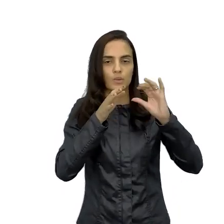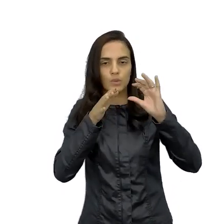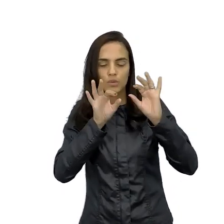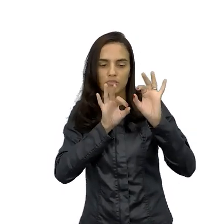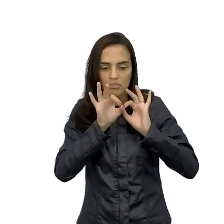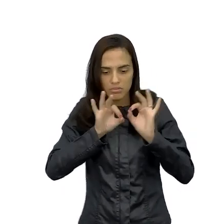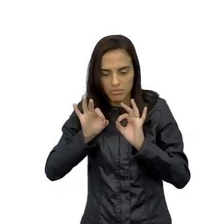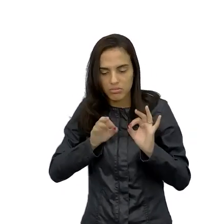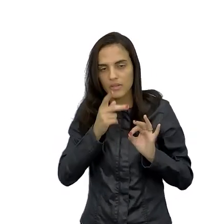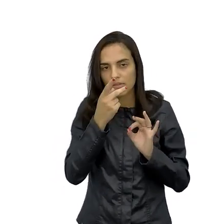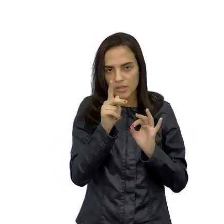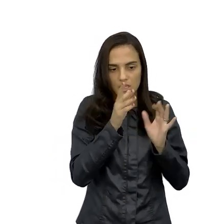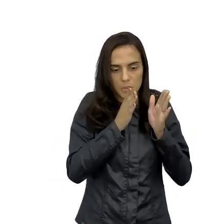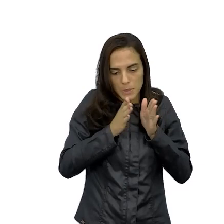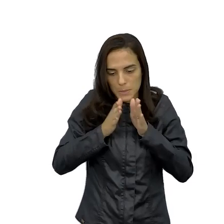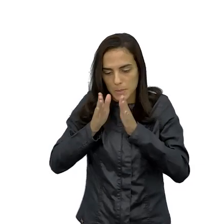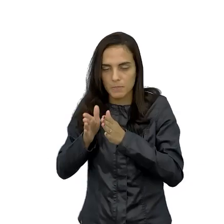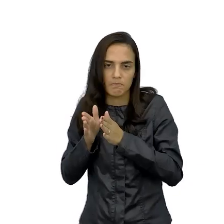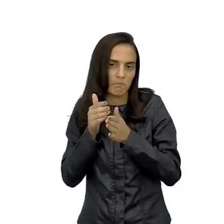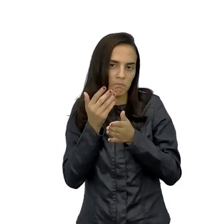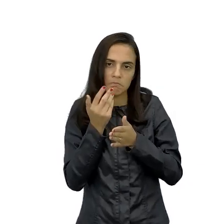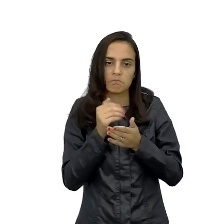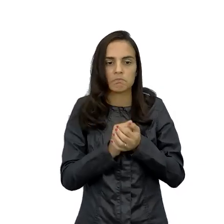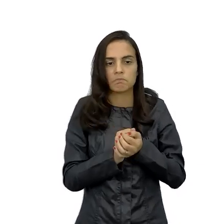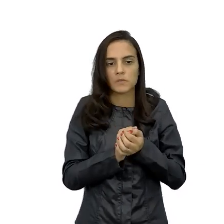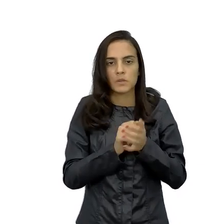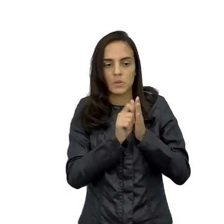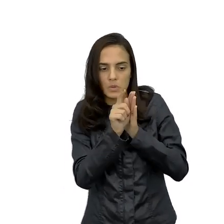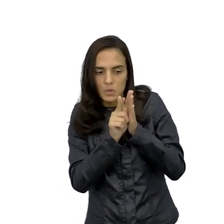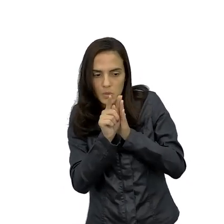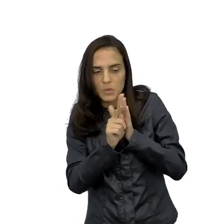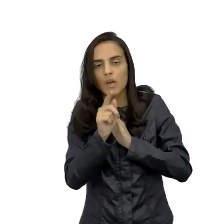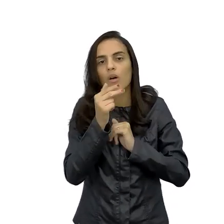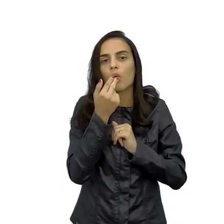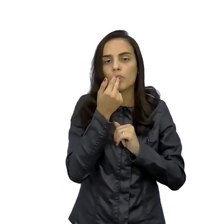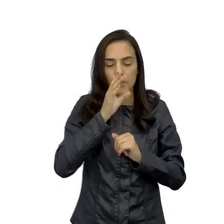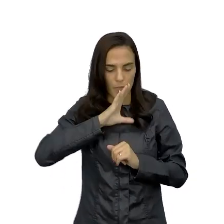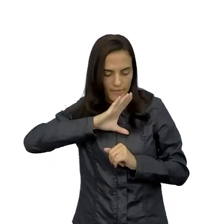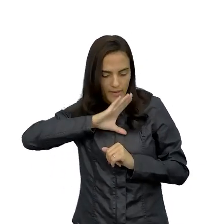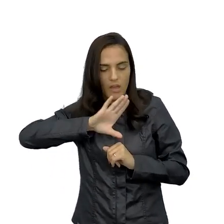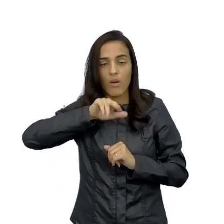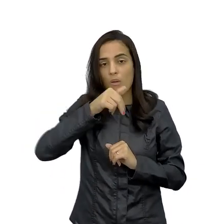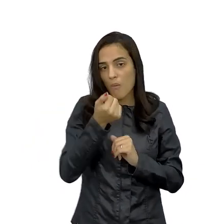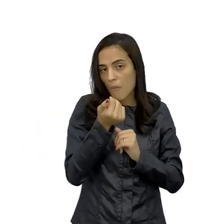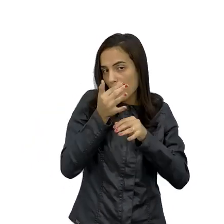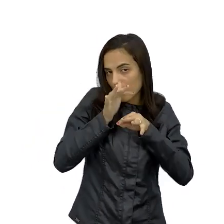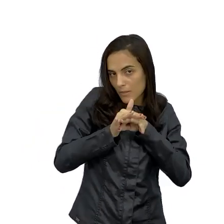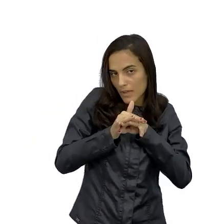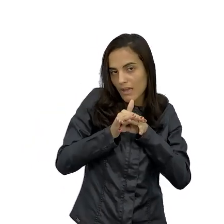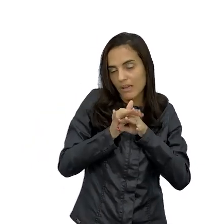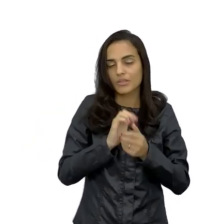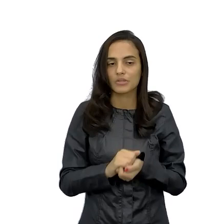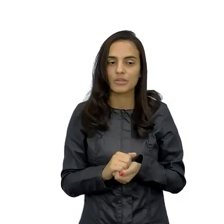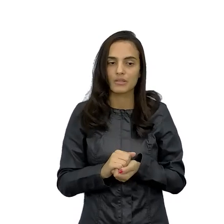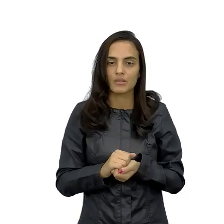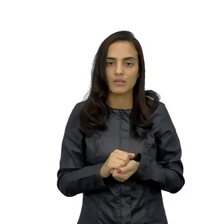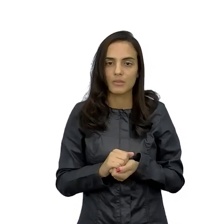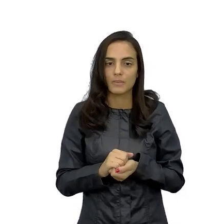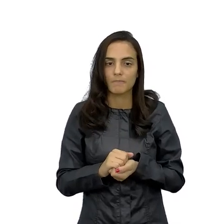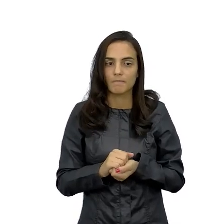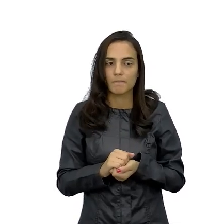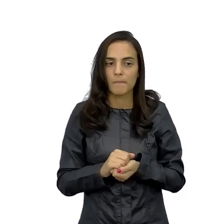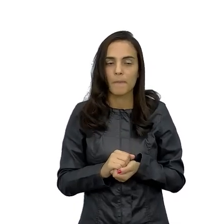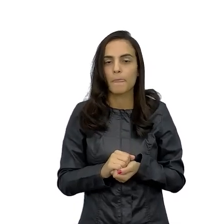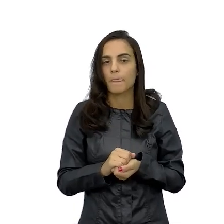que vocês organizam ali, sejam de sondagem, né, de língua portuguesa ou de matemática,